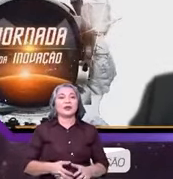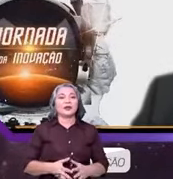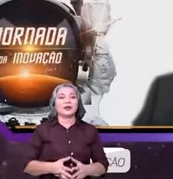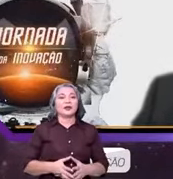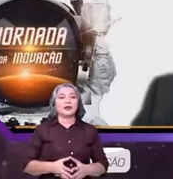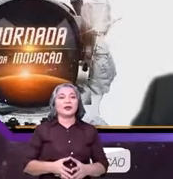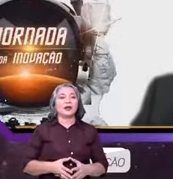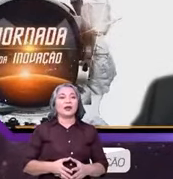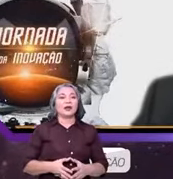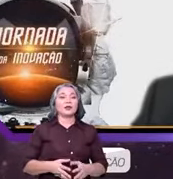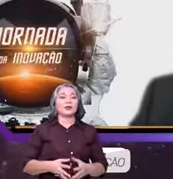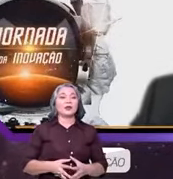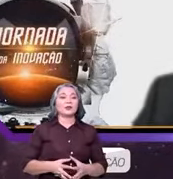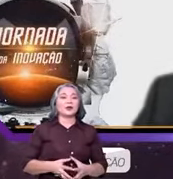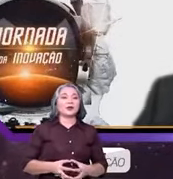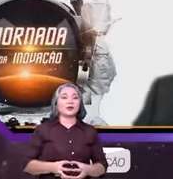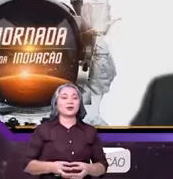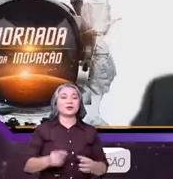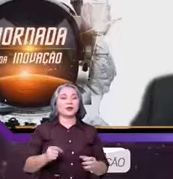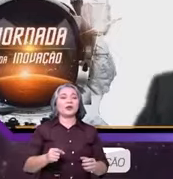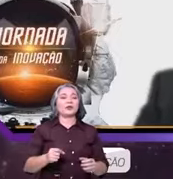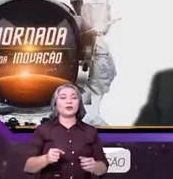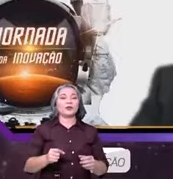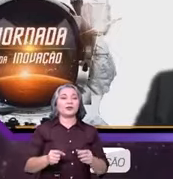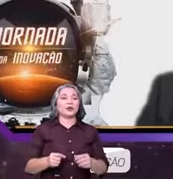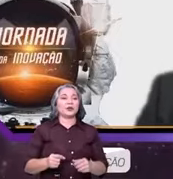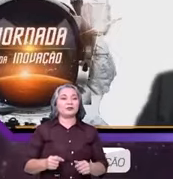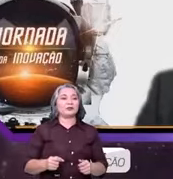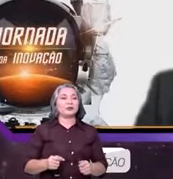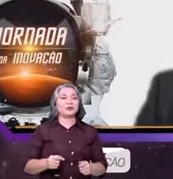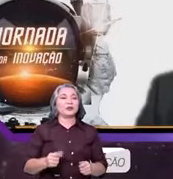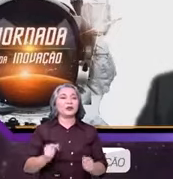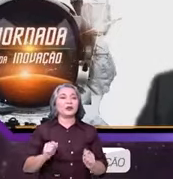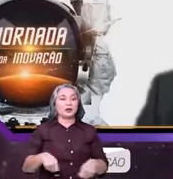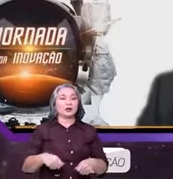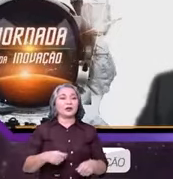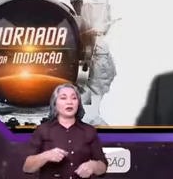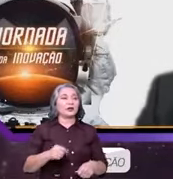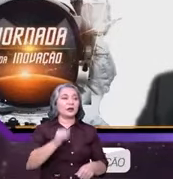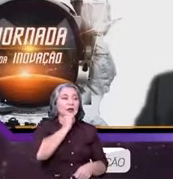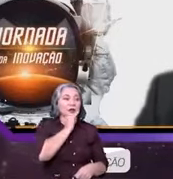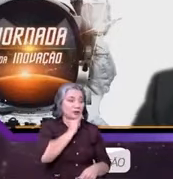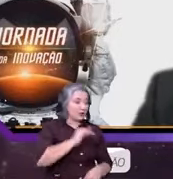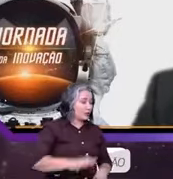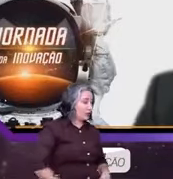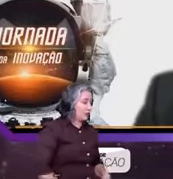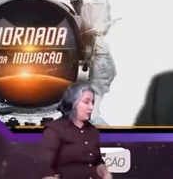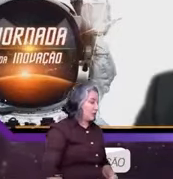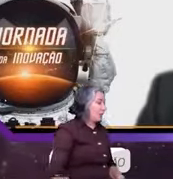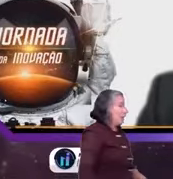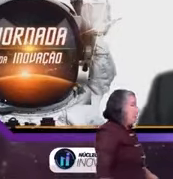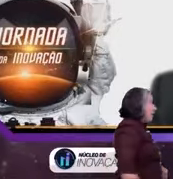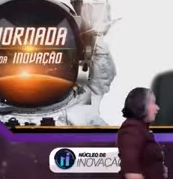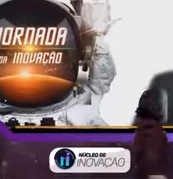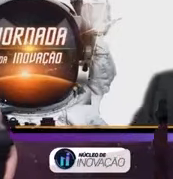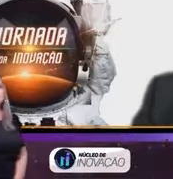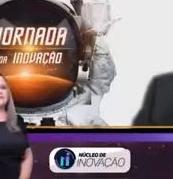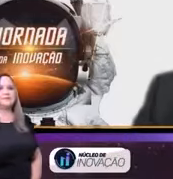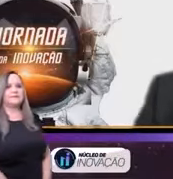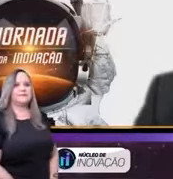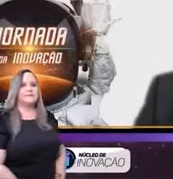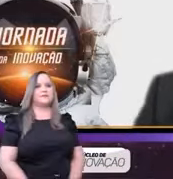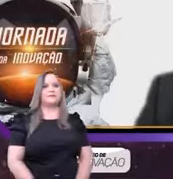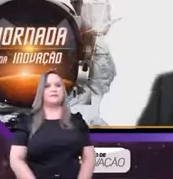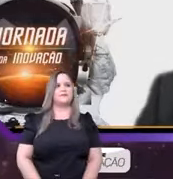de ministérios públicos, por exemplo, contendo um promotor. Então, trazendo para o caso do senhor, seria um caso de ter um